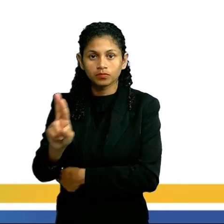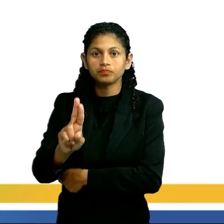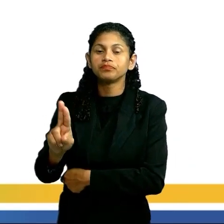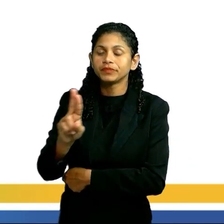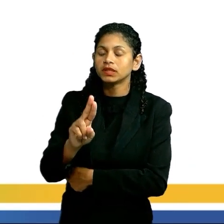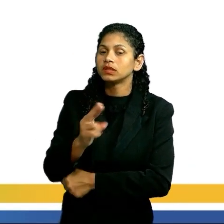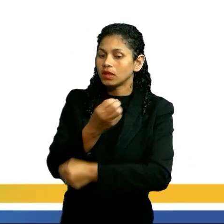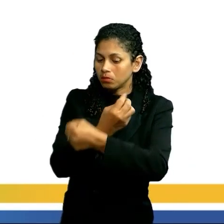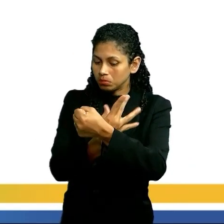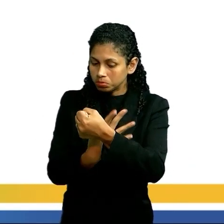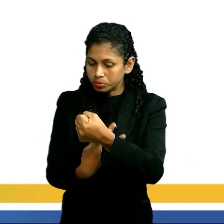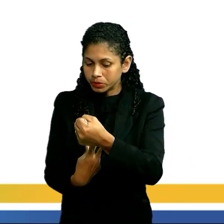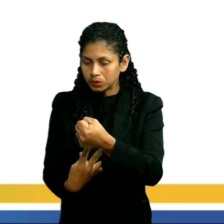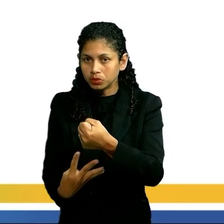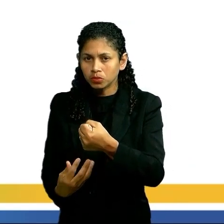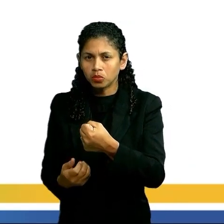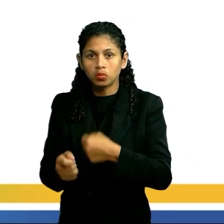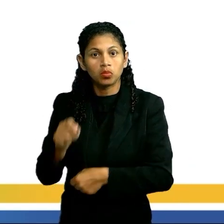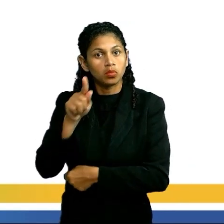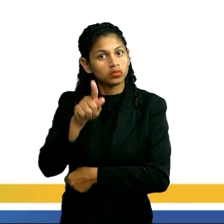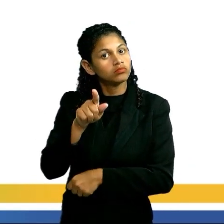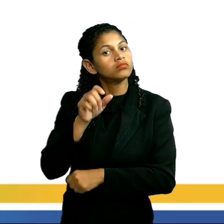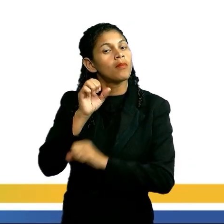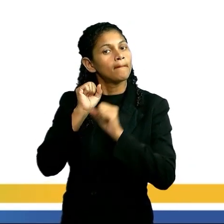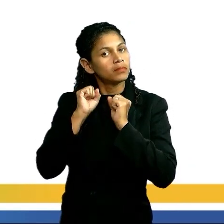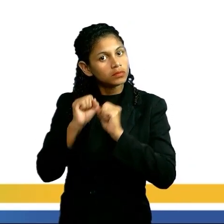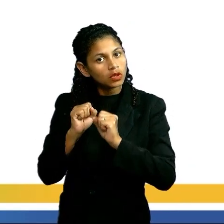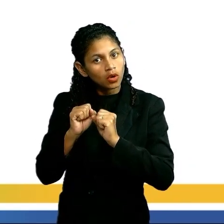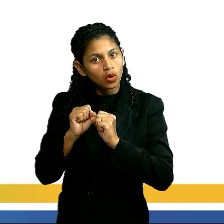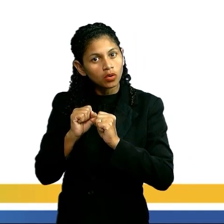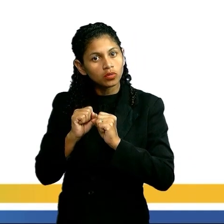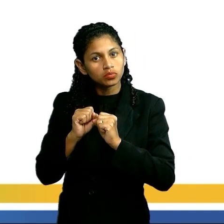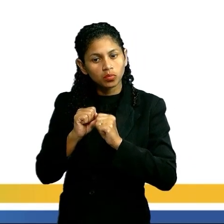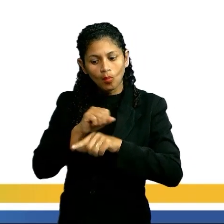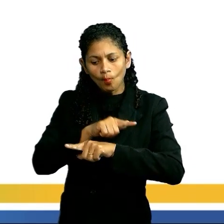para isso. Você pode lavar aquela mancha de sangue no chão, mas